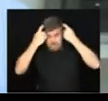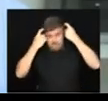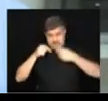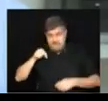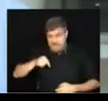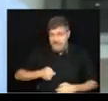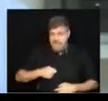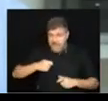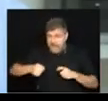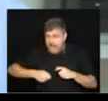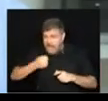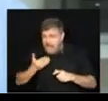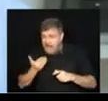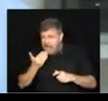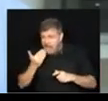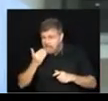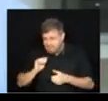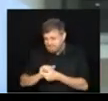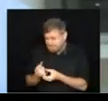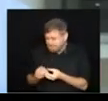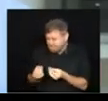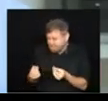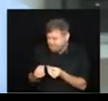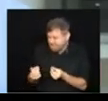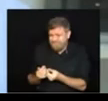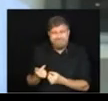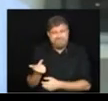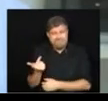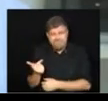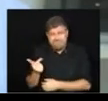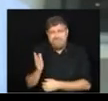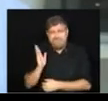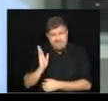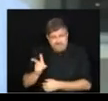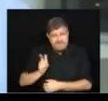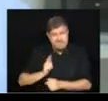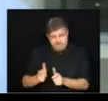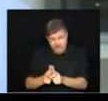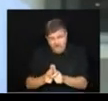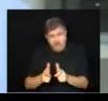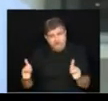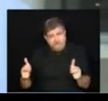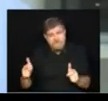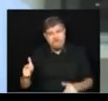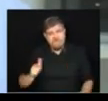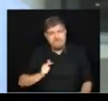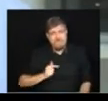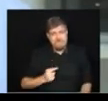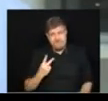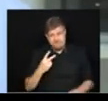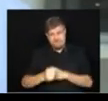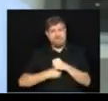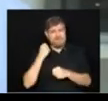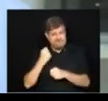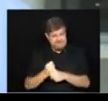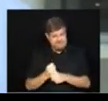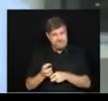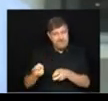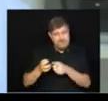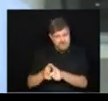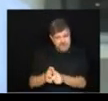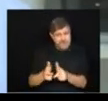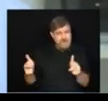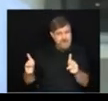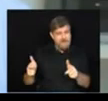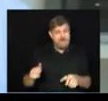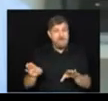subnutrição, que já, infelizmente, estava aumentando nos 2 últimos anos, e também a